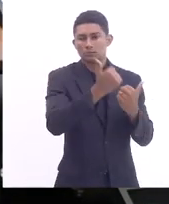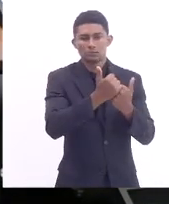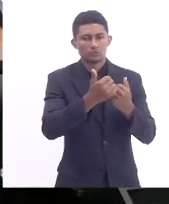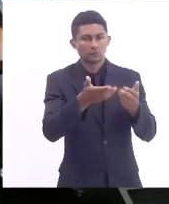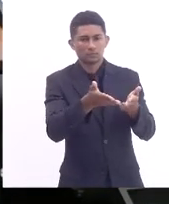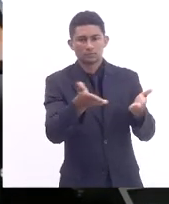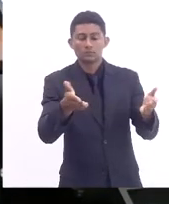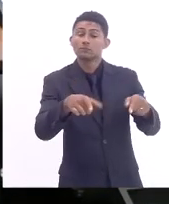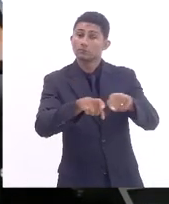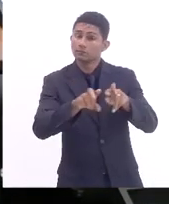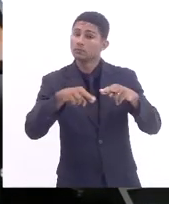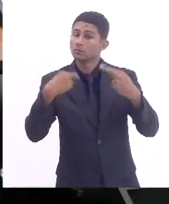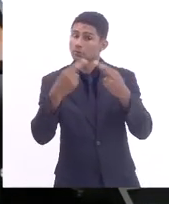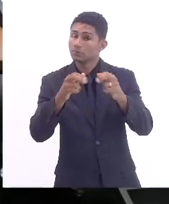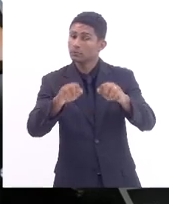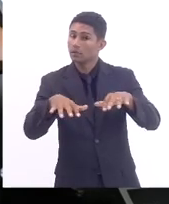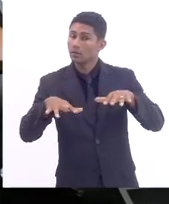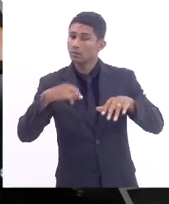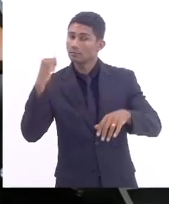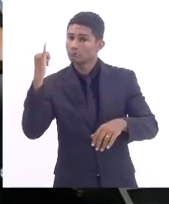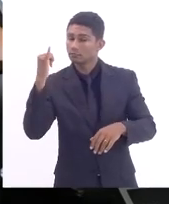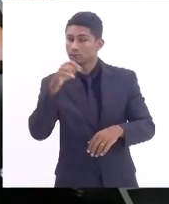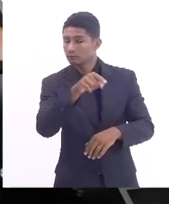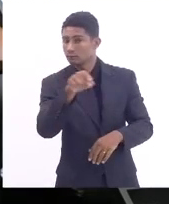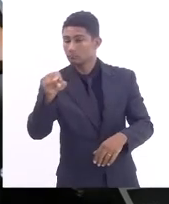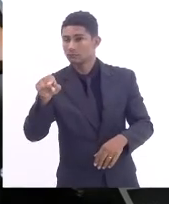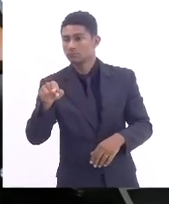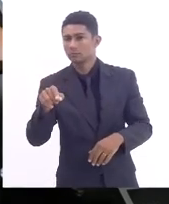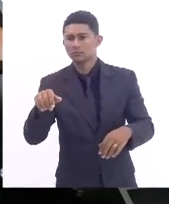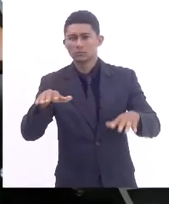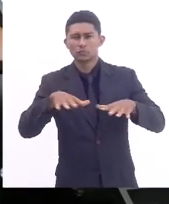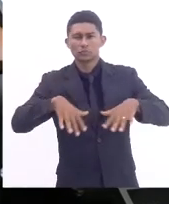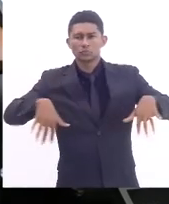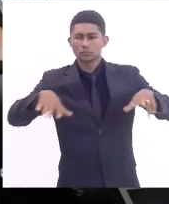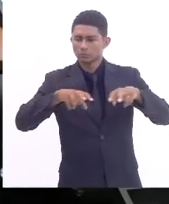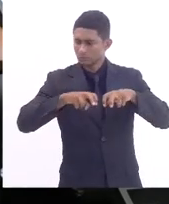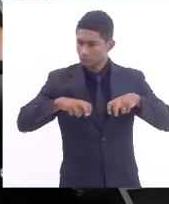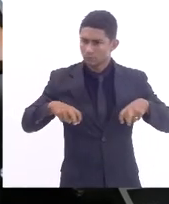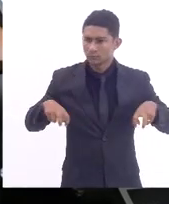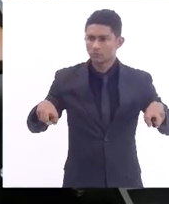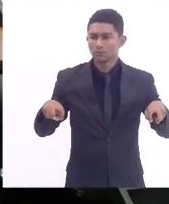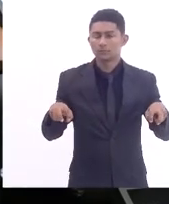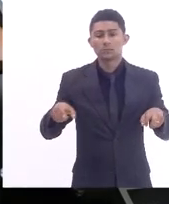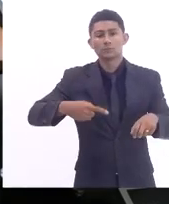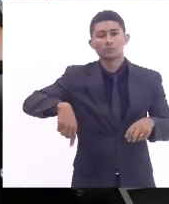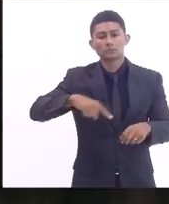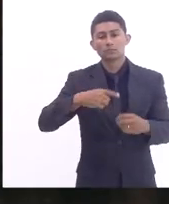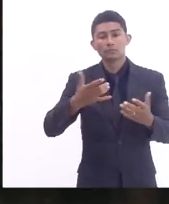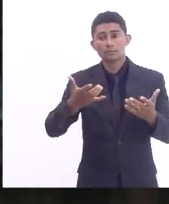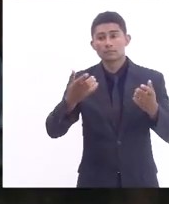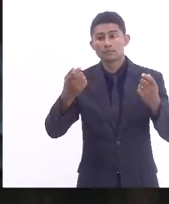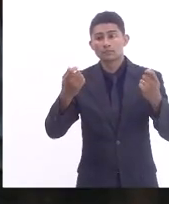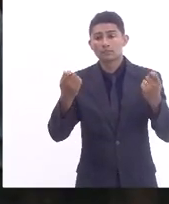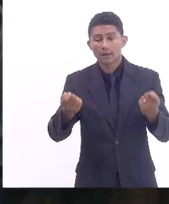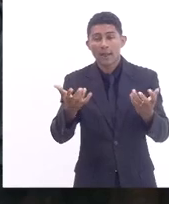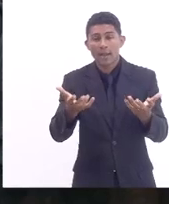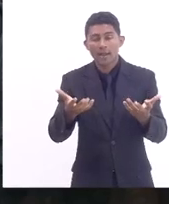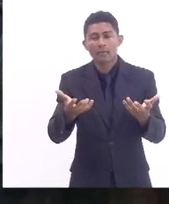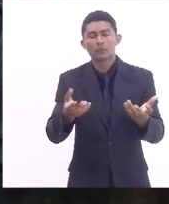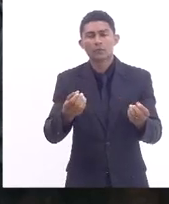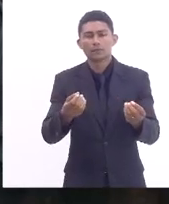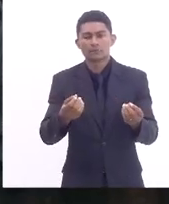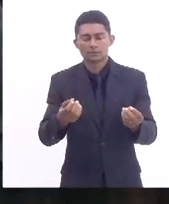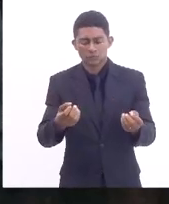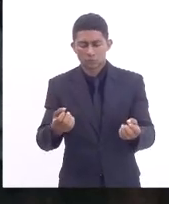voz primeira reunião do Plenário é bom que saibam de companheiros todos que estão na mesa que a gente consiga respirar o ar